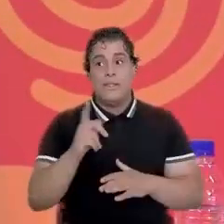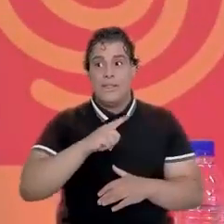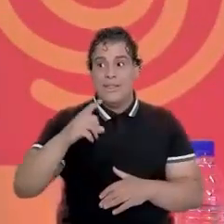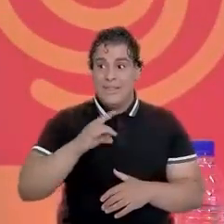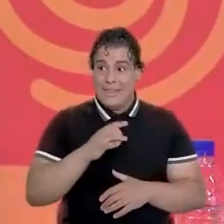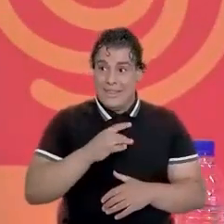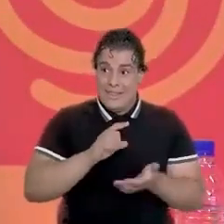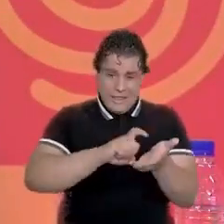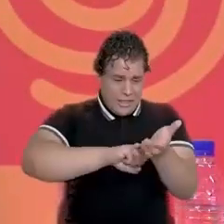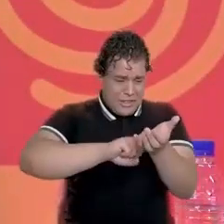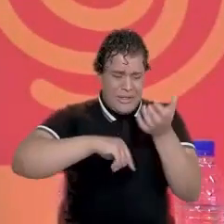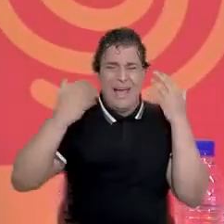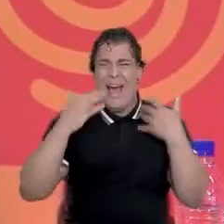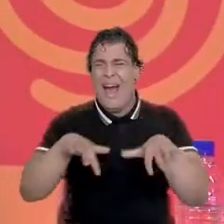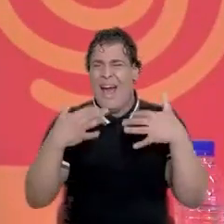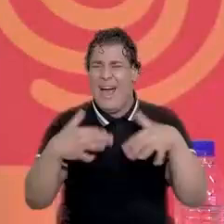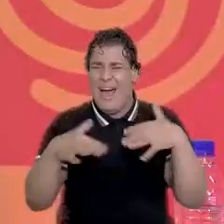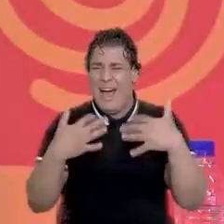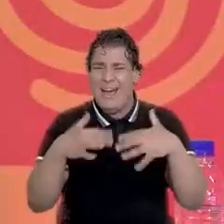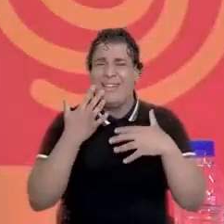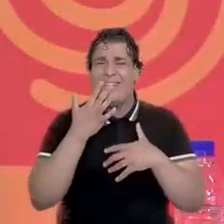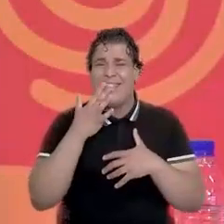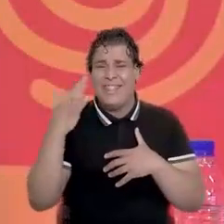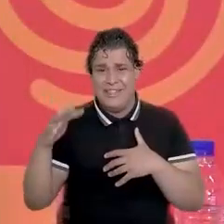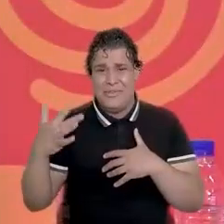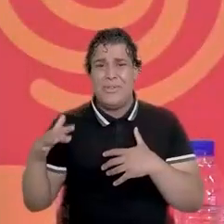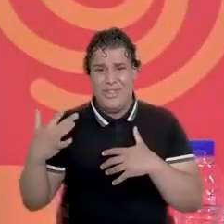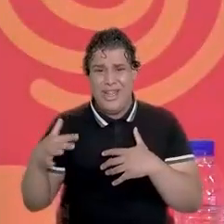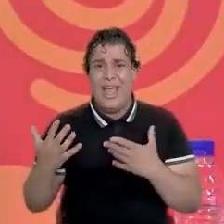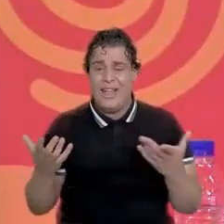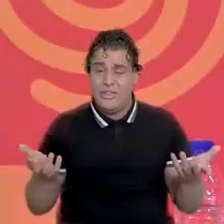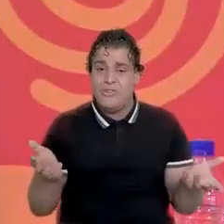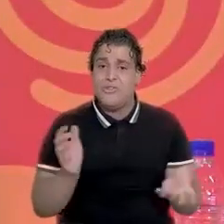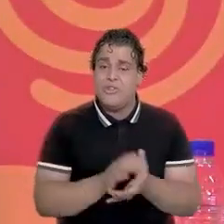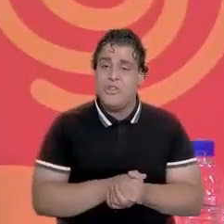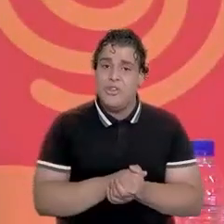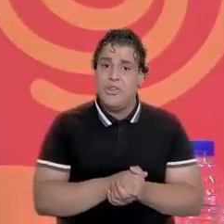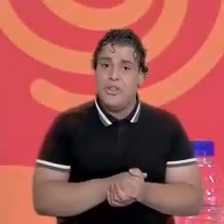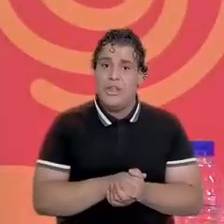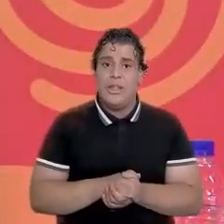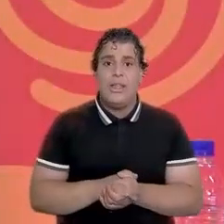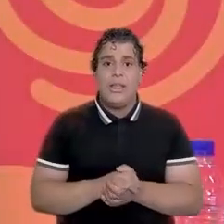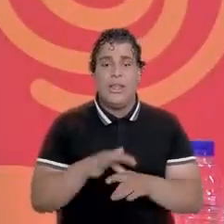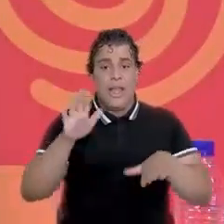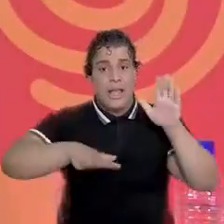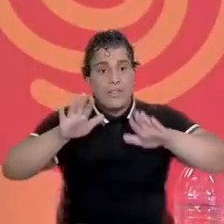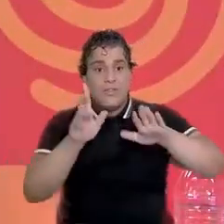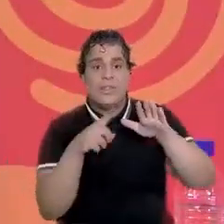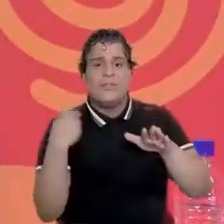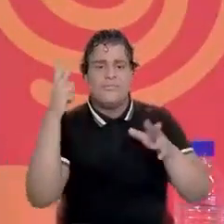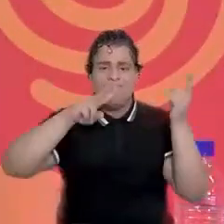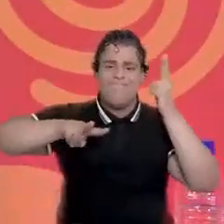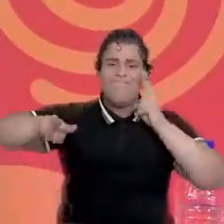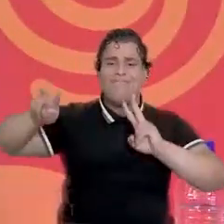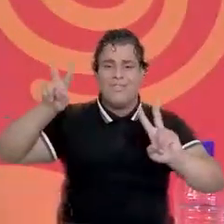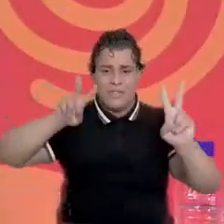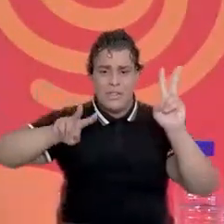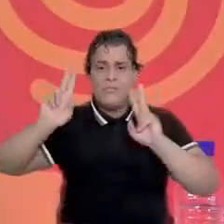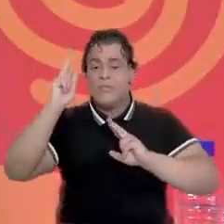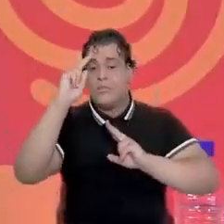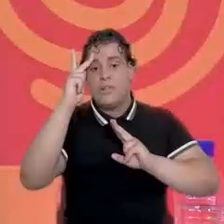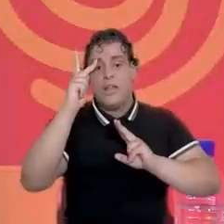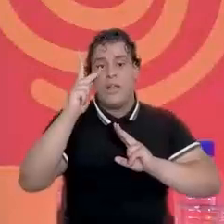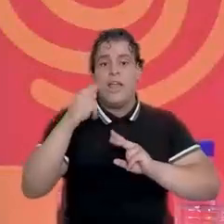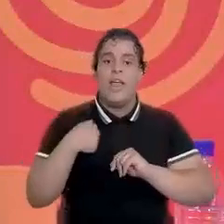com ansiedade, com dor da pessoa, e você ouve muita coisa. Porque, em consultório, às vezes, acho que até pela posição